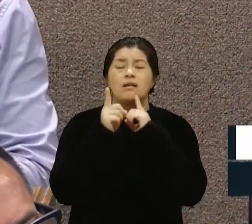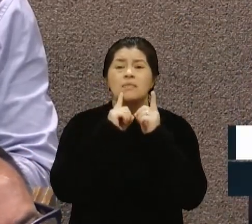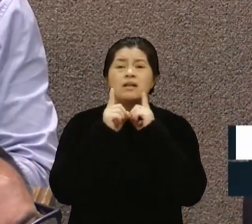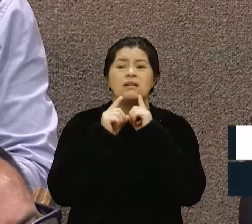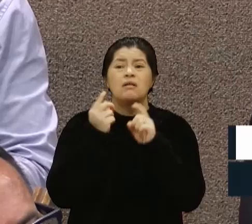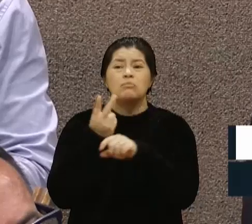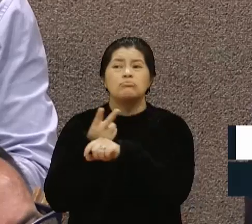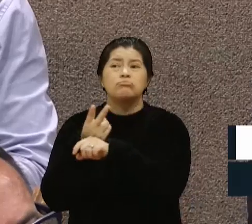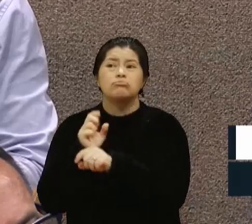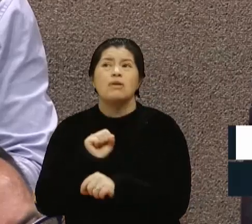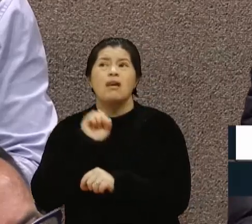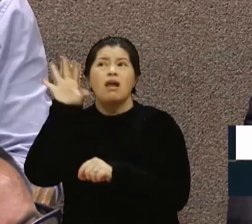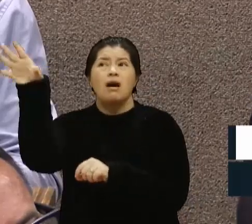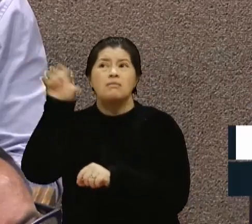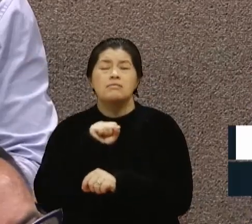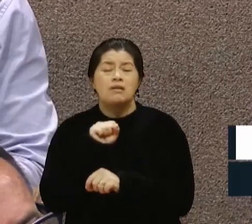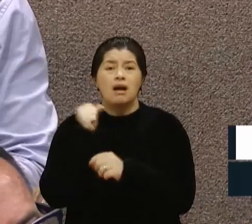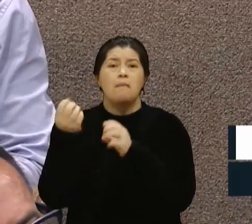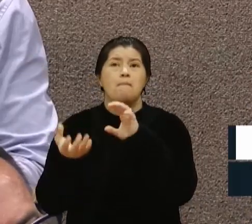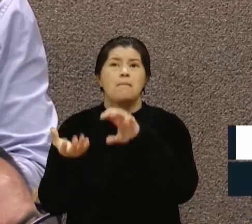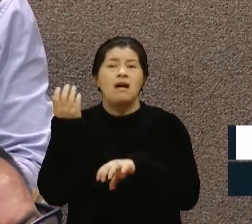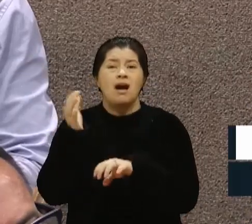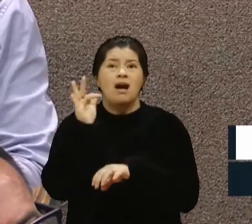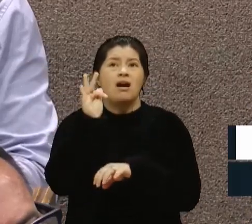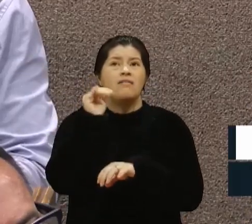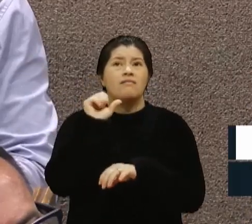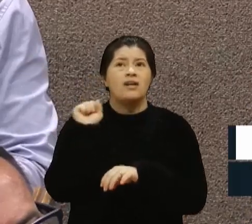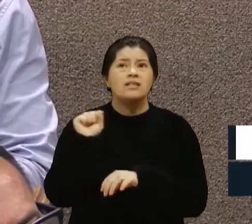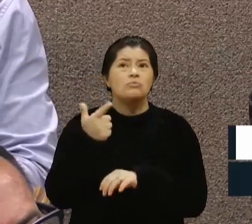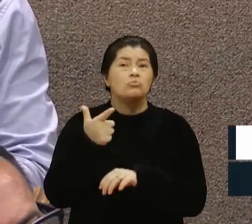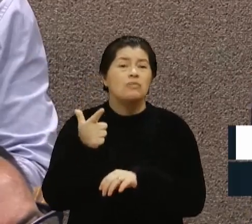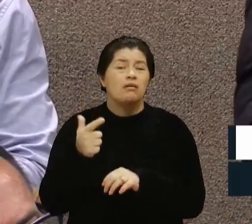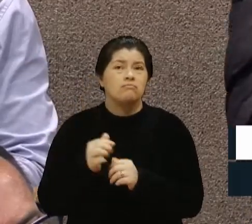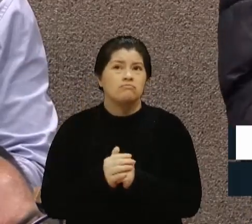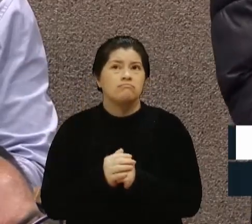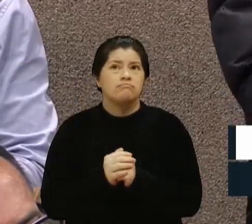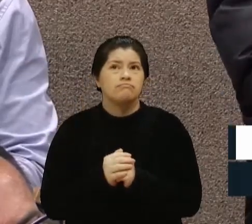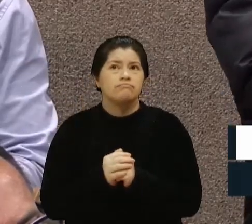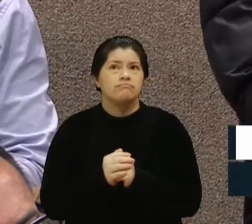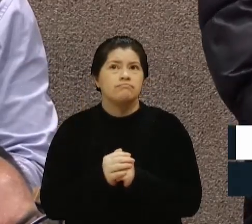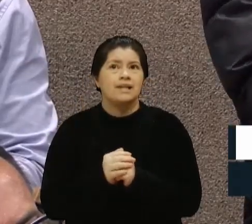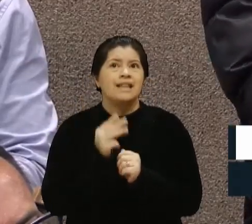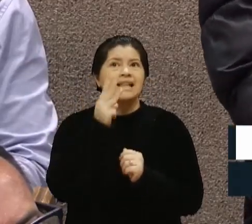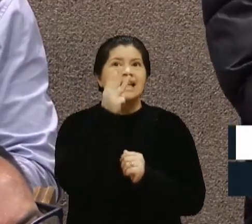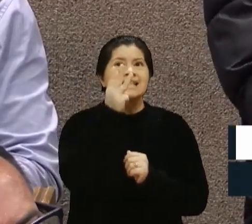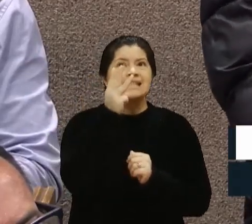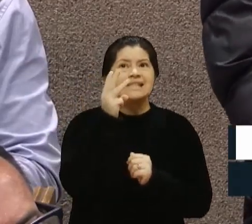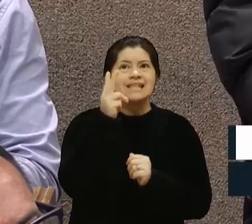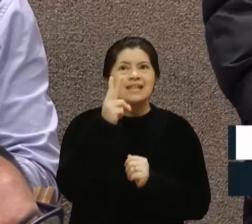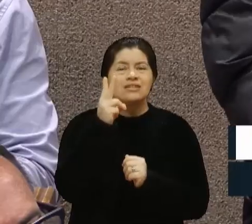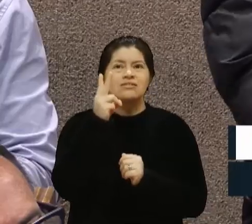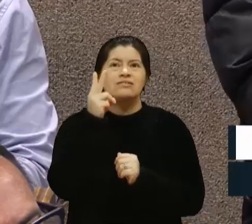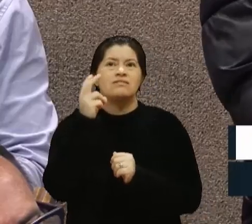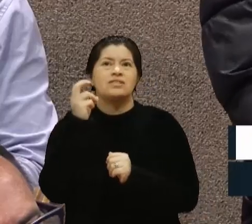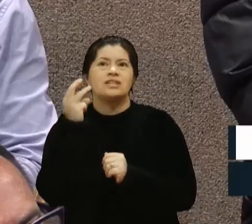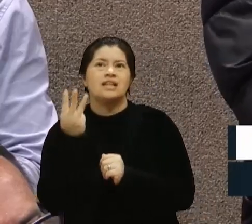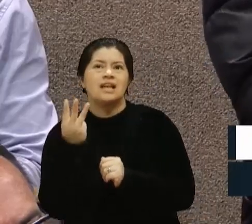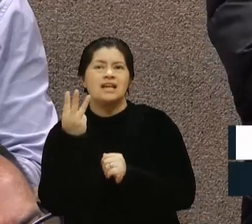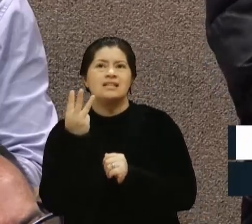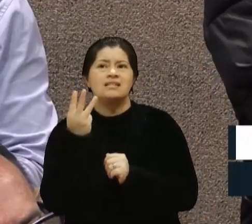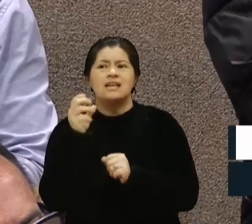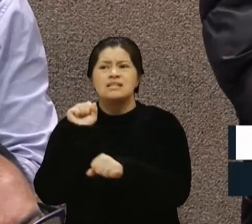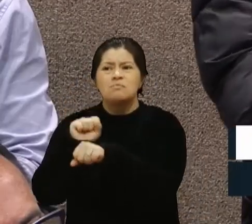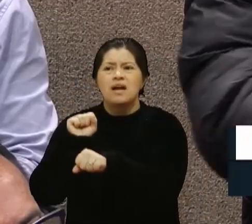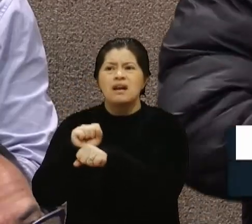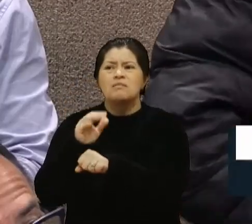recurso em Brasília, principalmente a FAS, tem 323 idosos esperando morrer